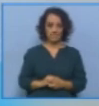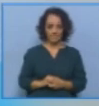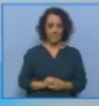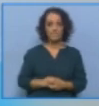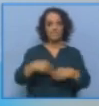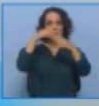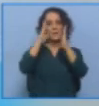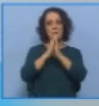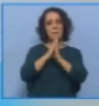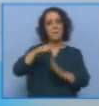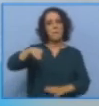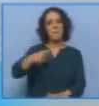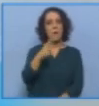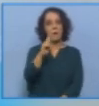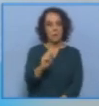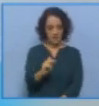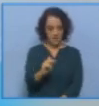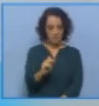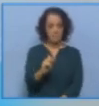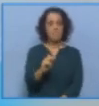Irmã Paula Jordão,